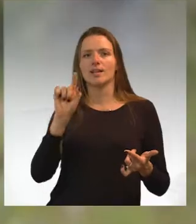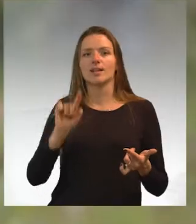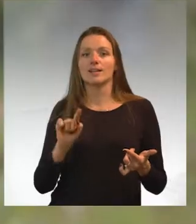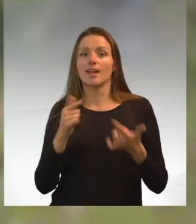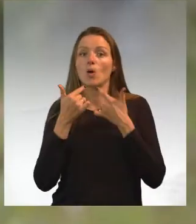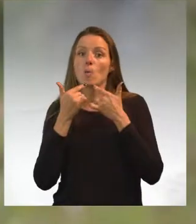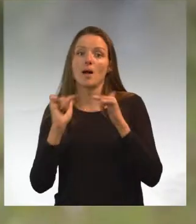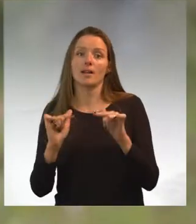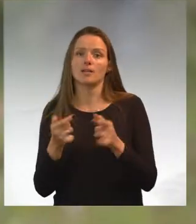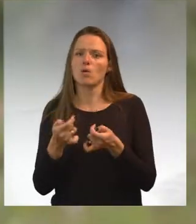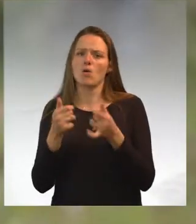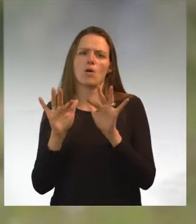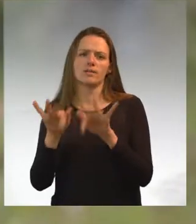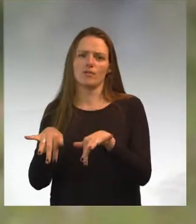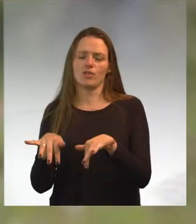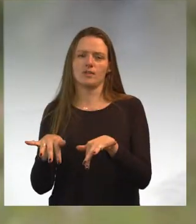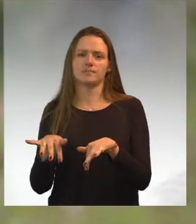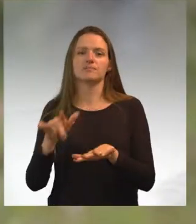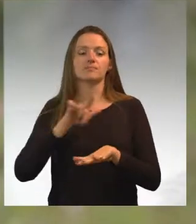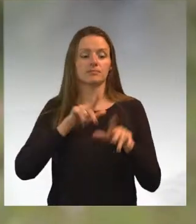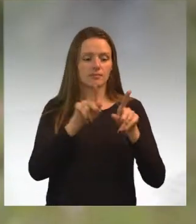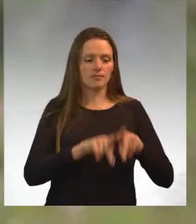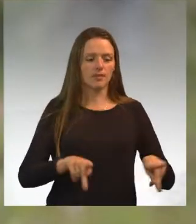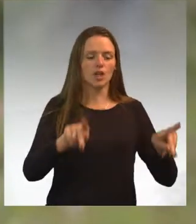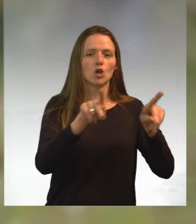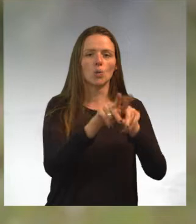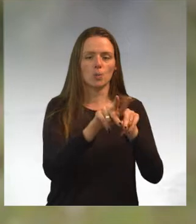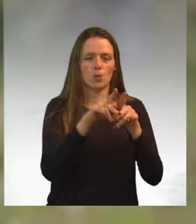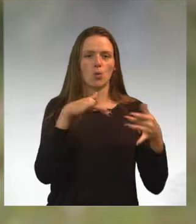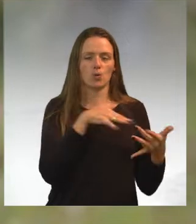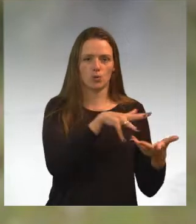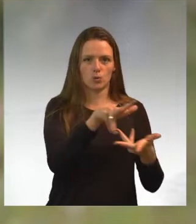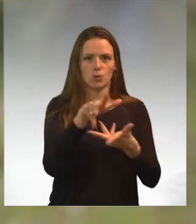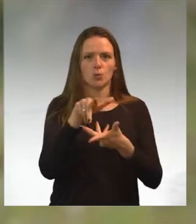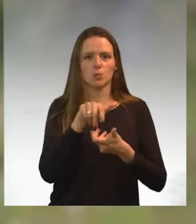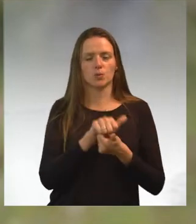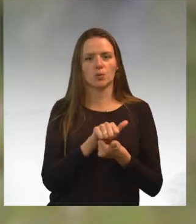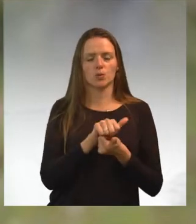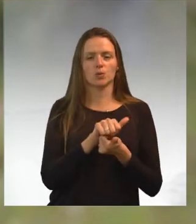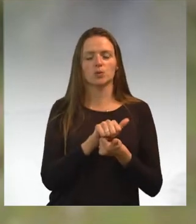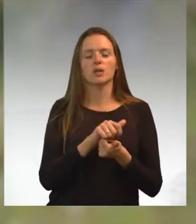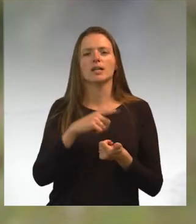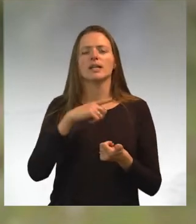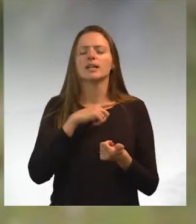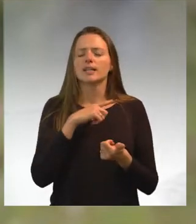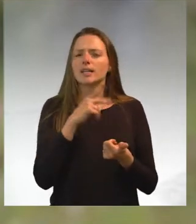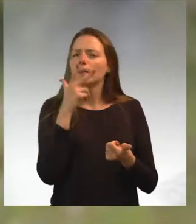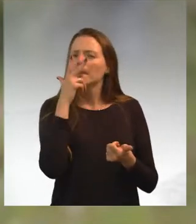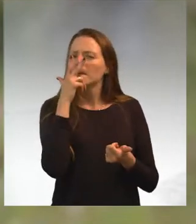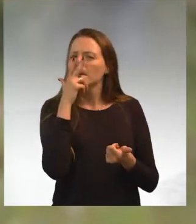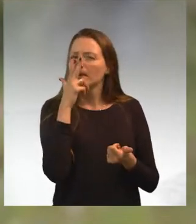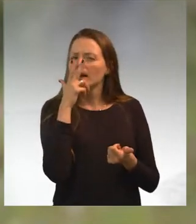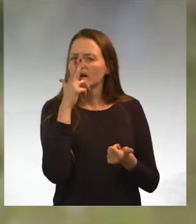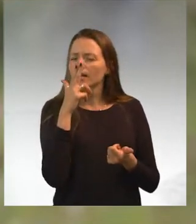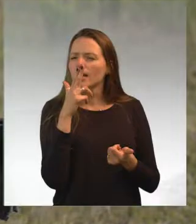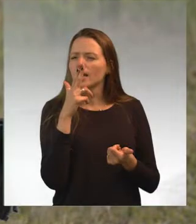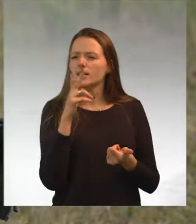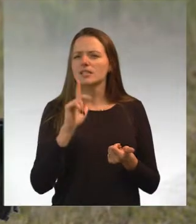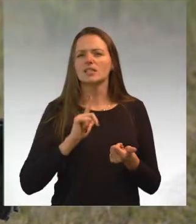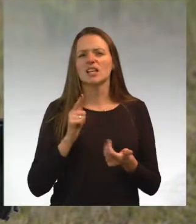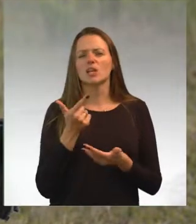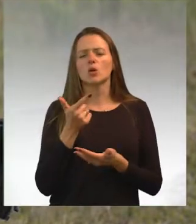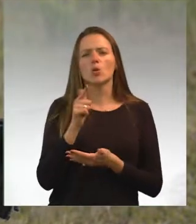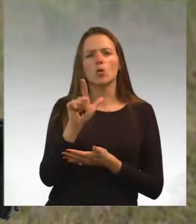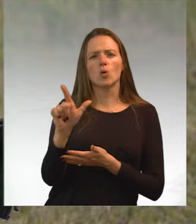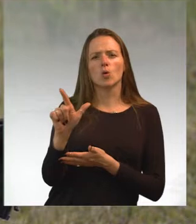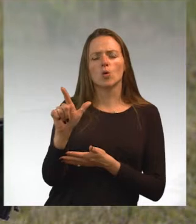extinção. Tem um povo no mundo, lá no Tenerife parece, e tem um outro que